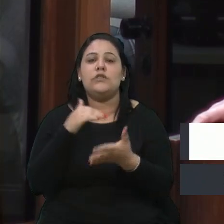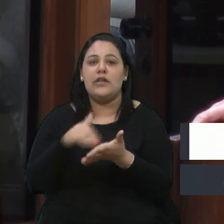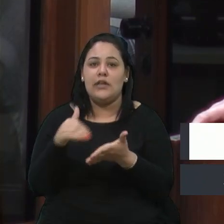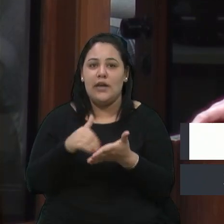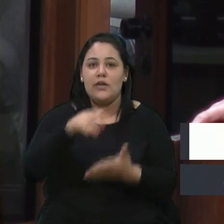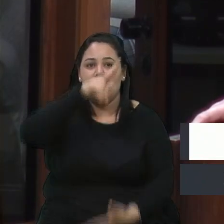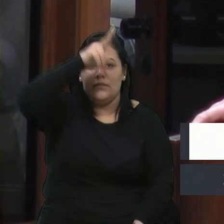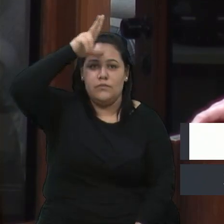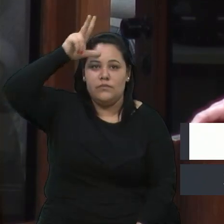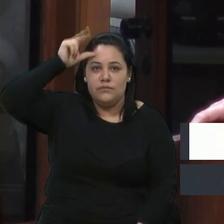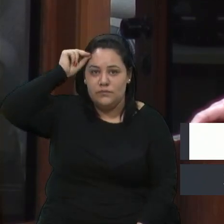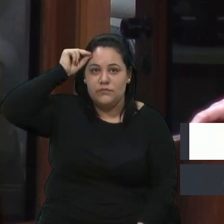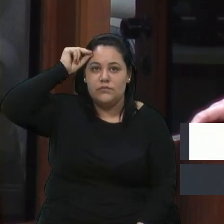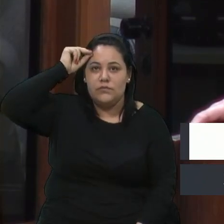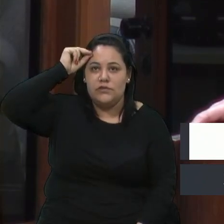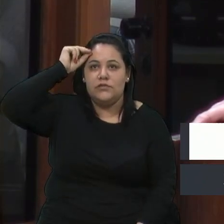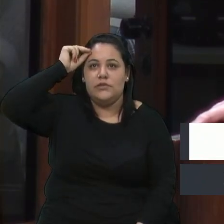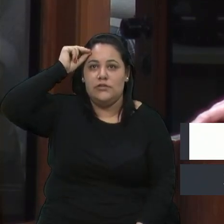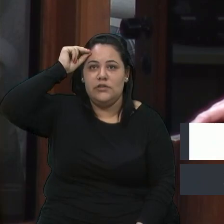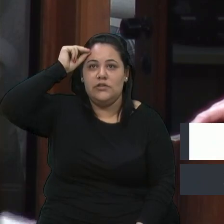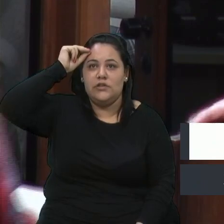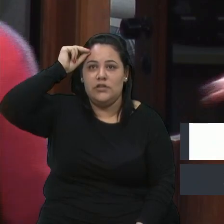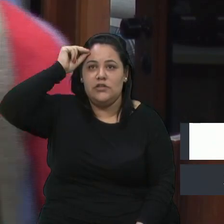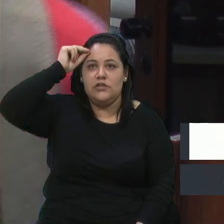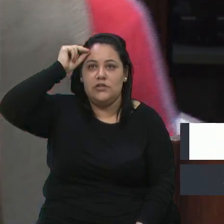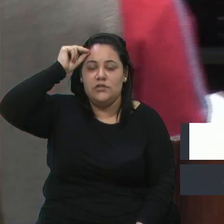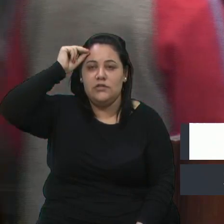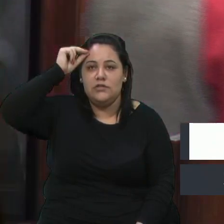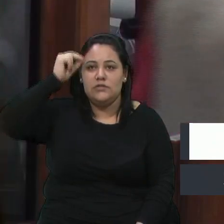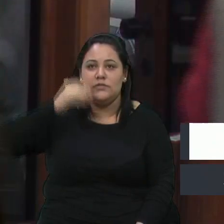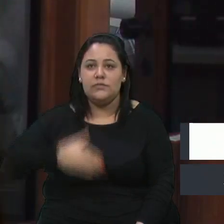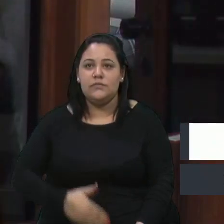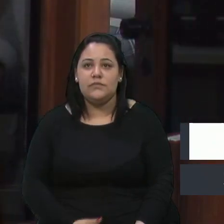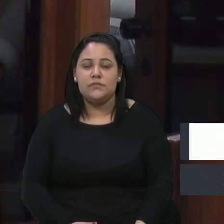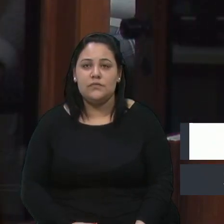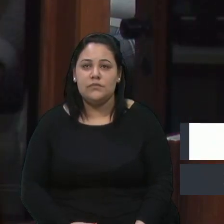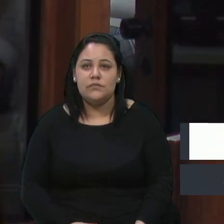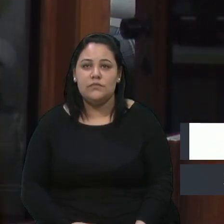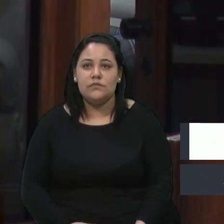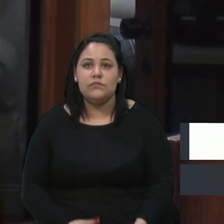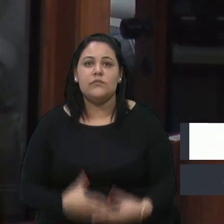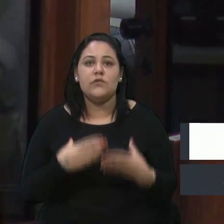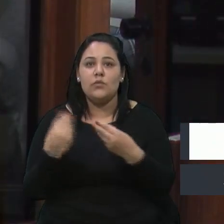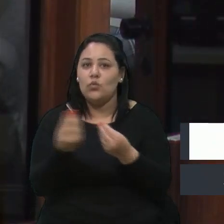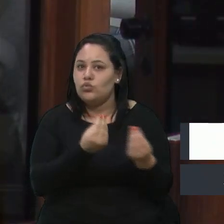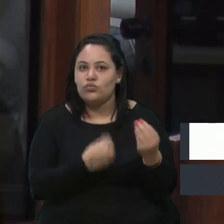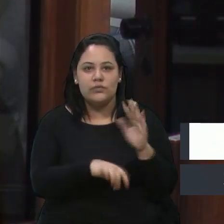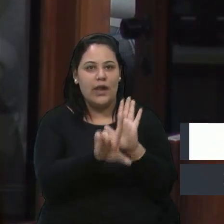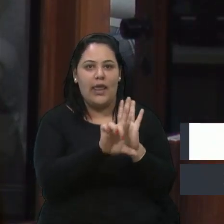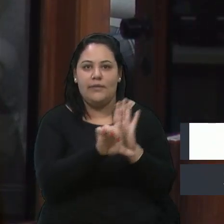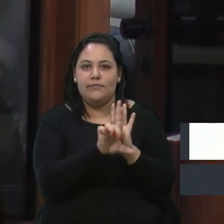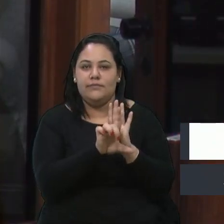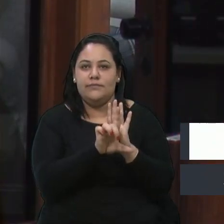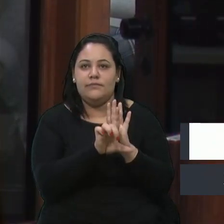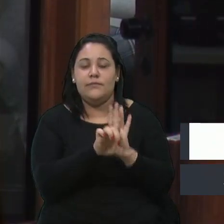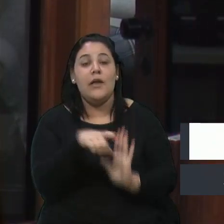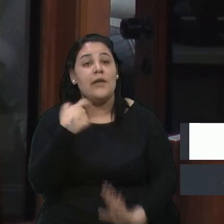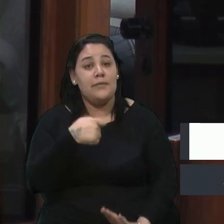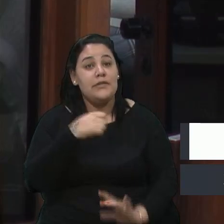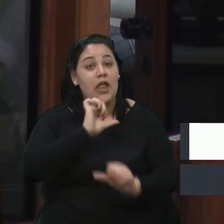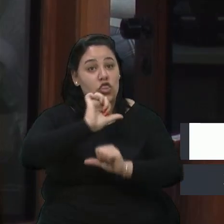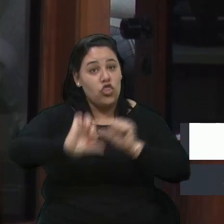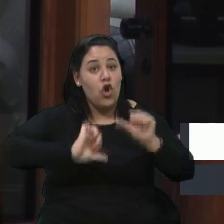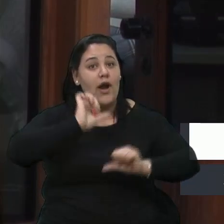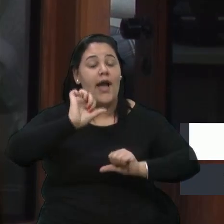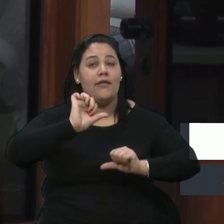prefeito, setores, internas na Câmara, muitas leis que têm que ser alteradas